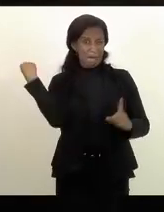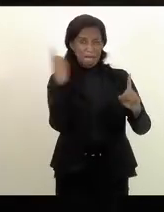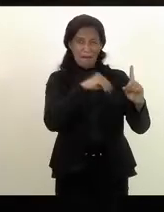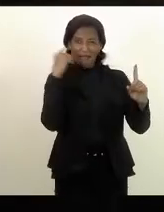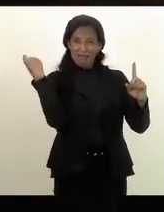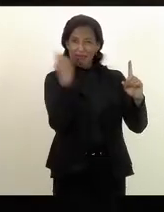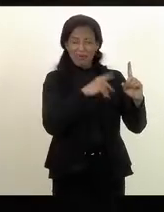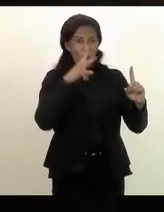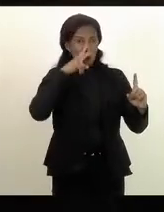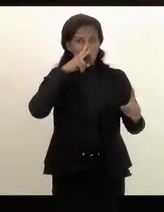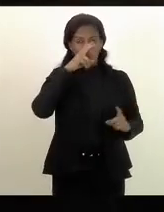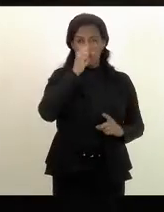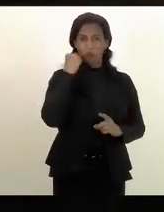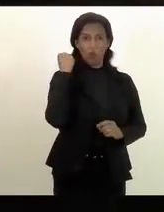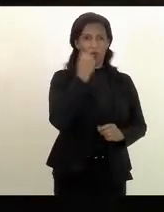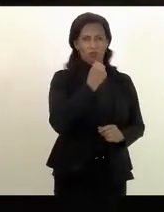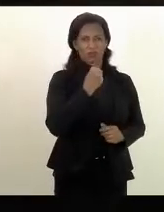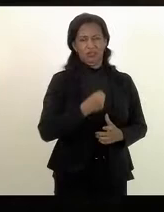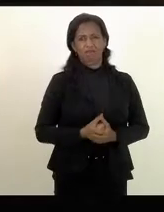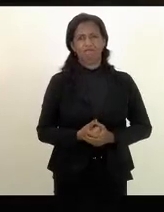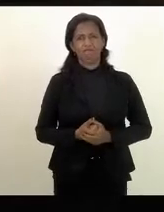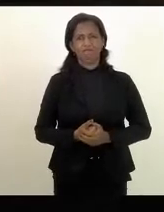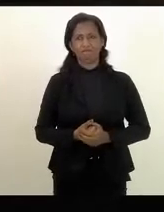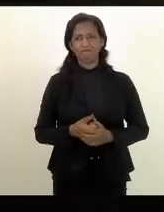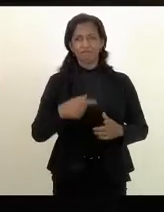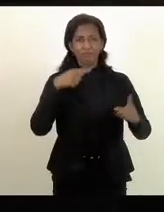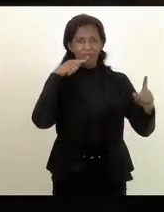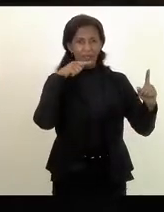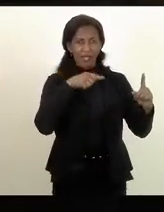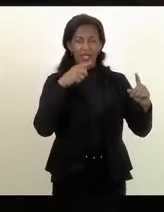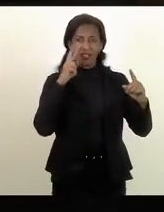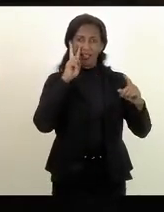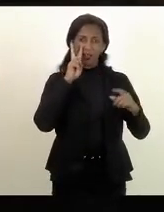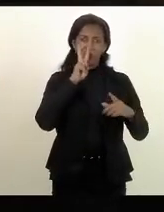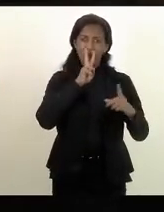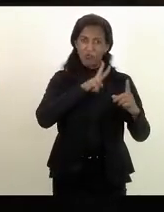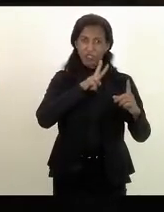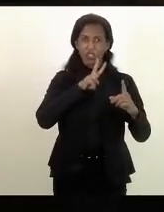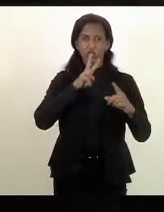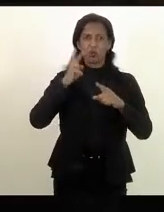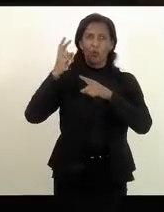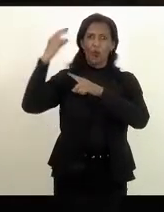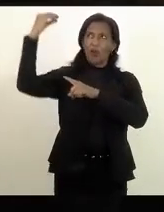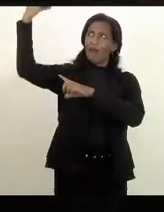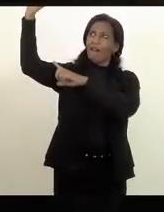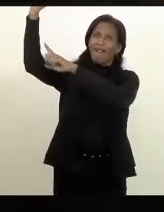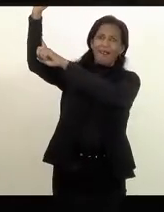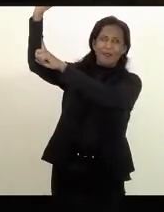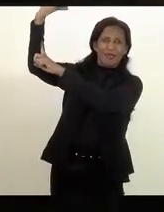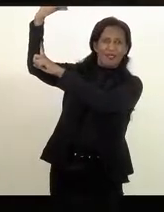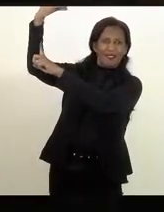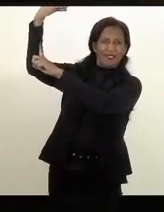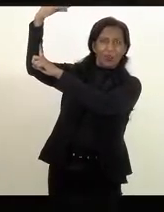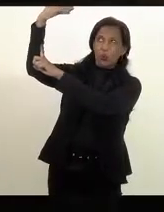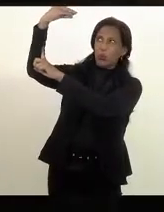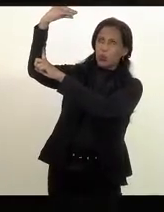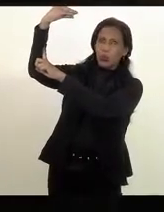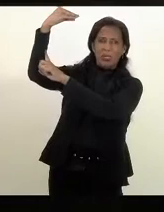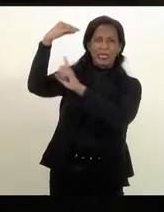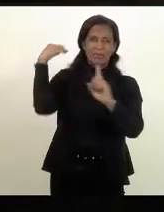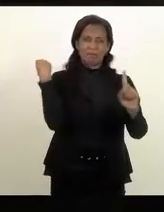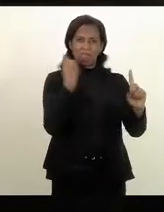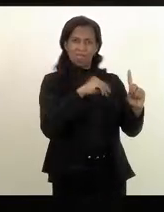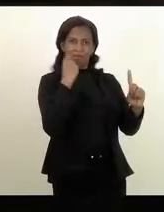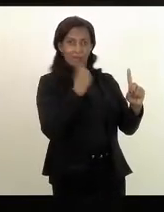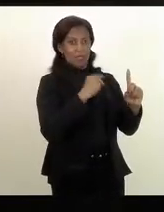ele bateu com força e ele foi visto numa pelo vídeo batendo na esposa eu estou trazendo eu vou